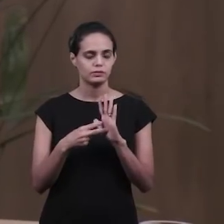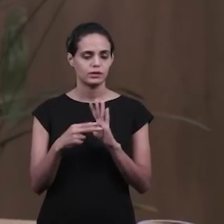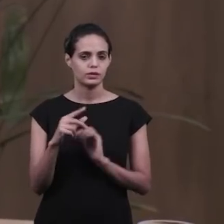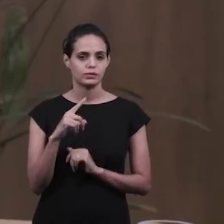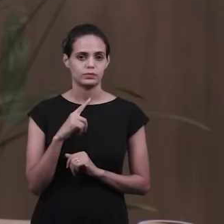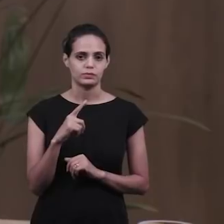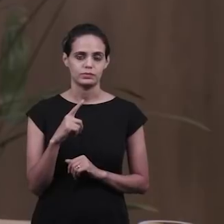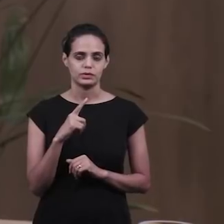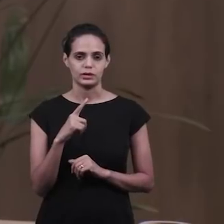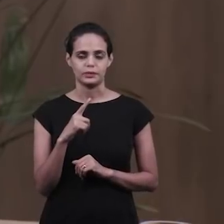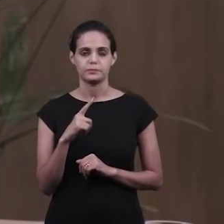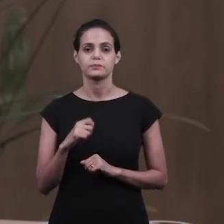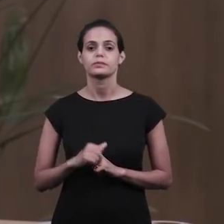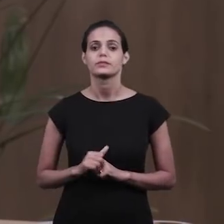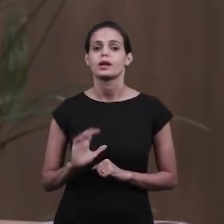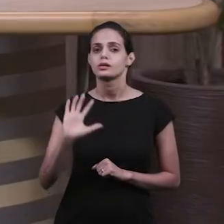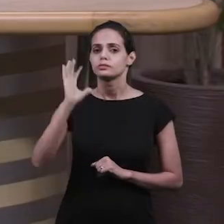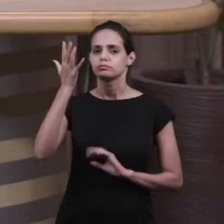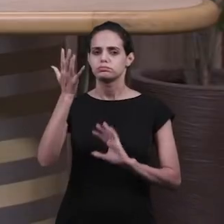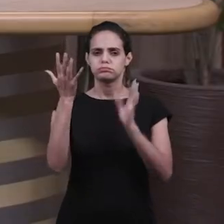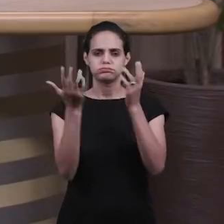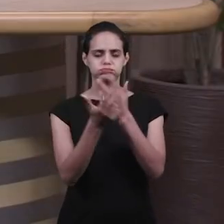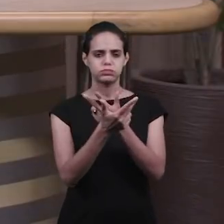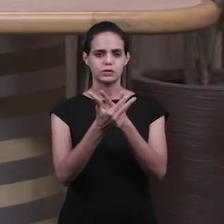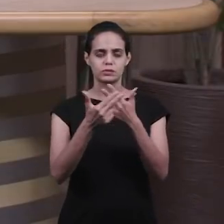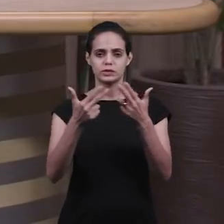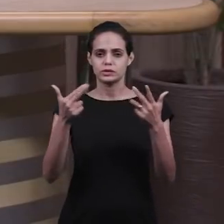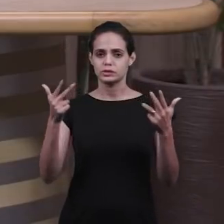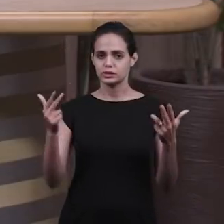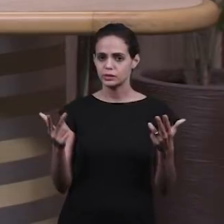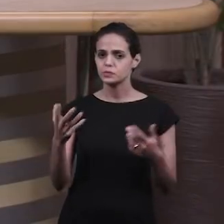não aconteceram por acaso. Vamos pegar um caso